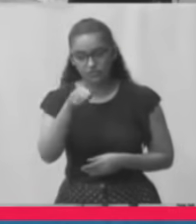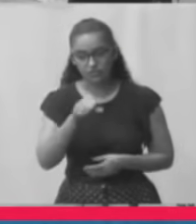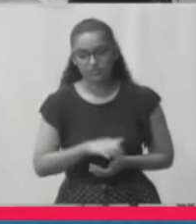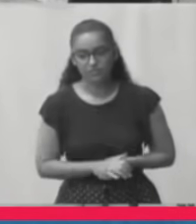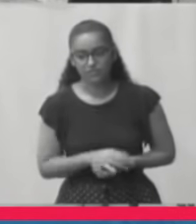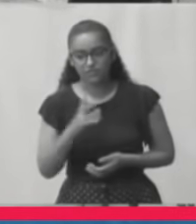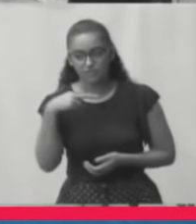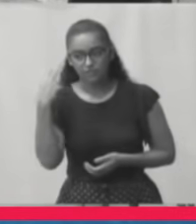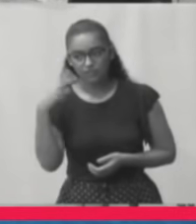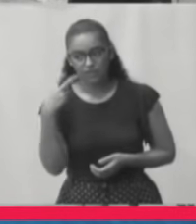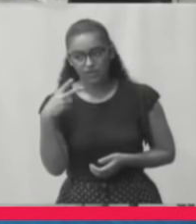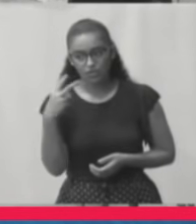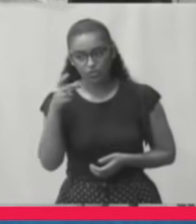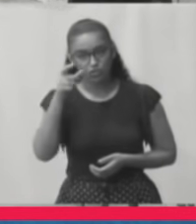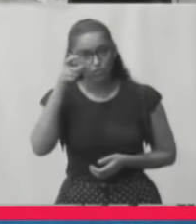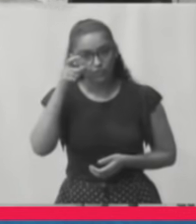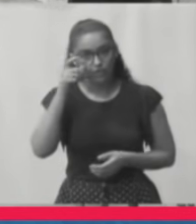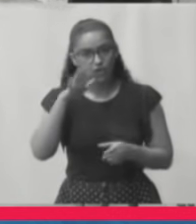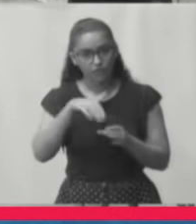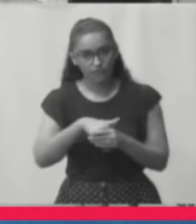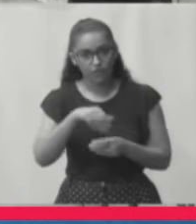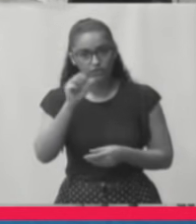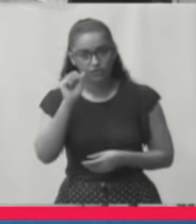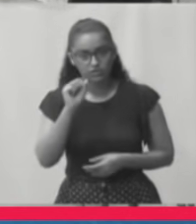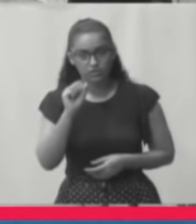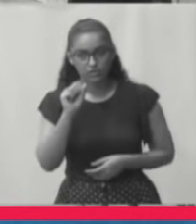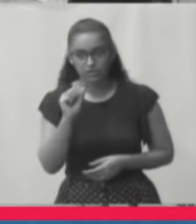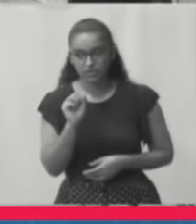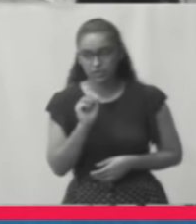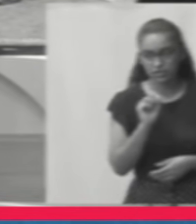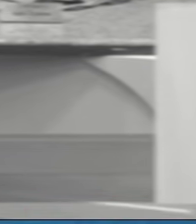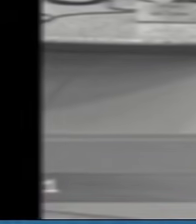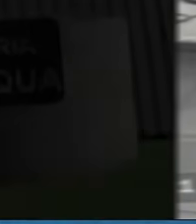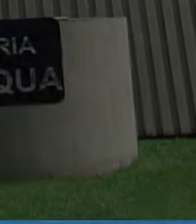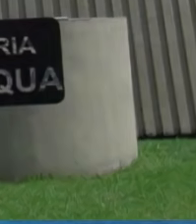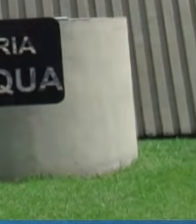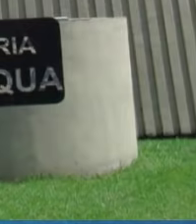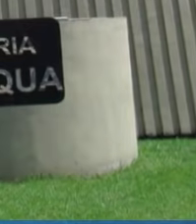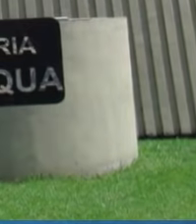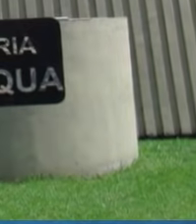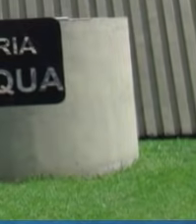Vereador Gilvan. Pelo Carlos Brilhante Ustra.